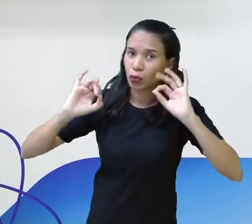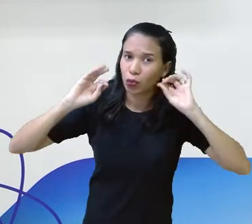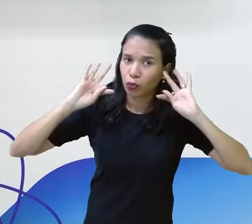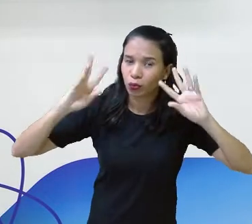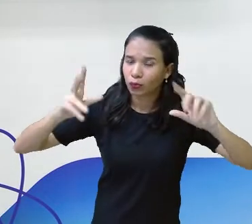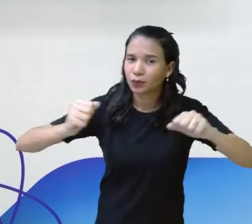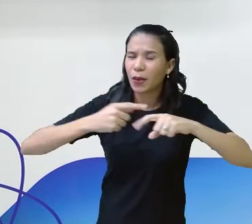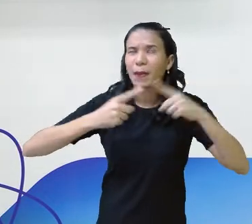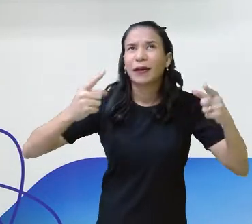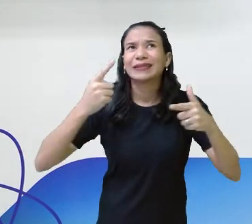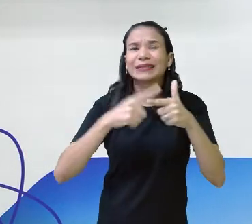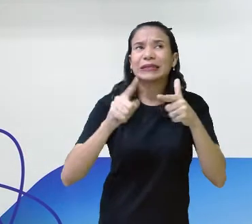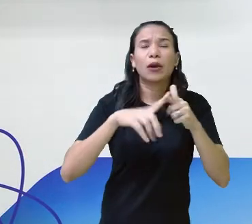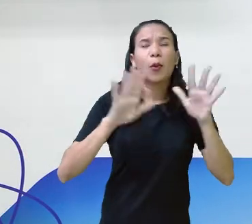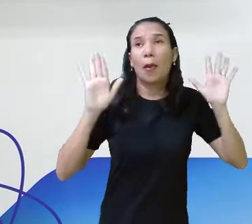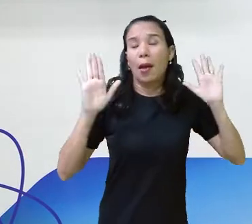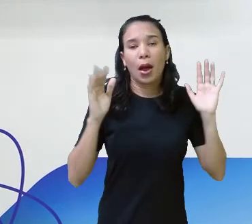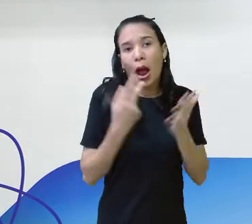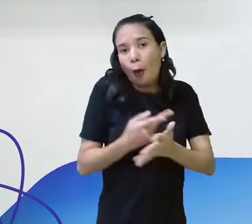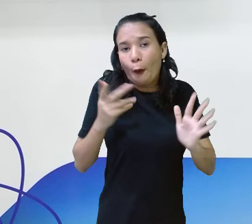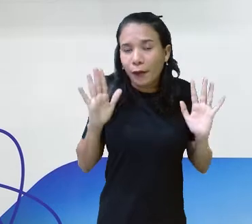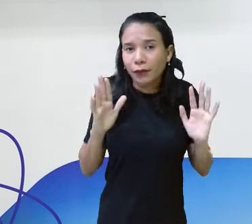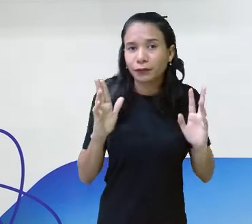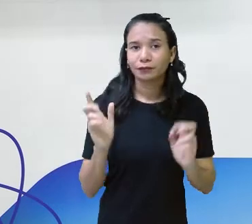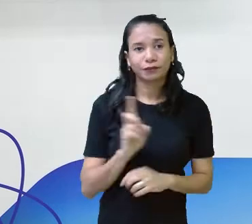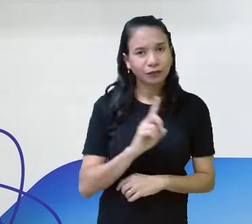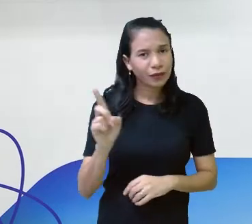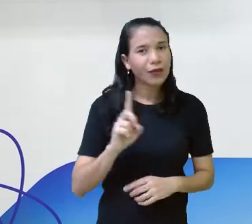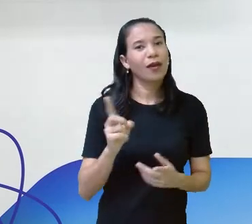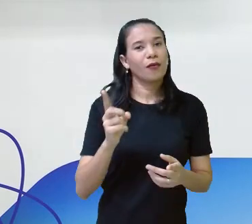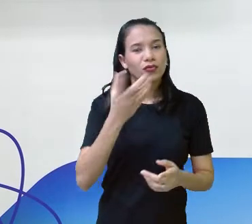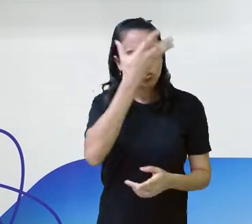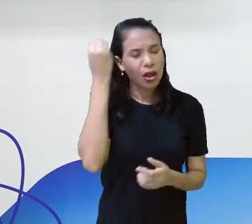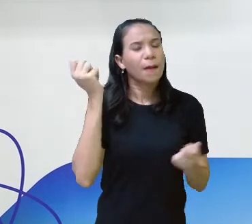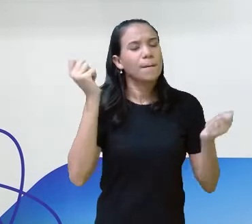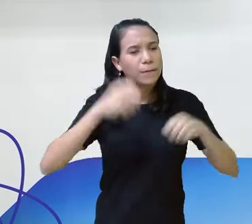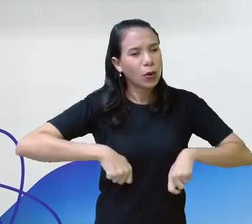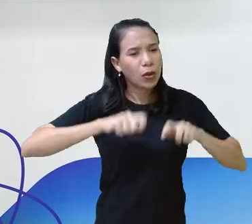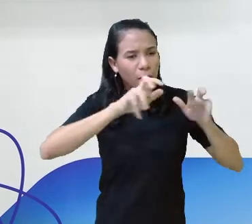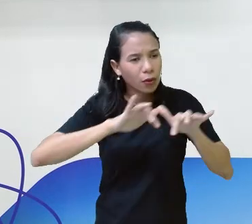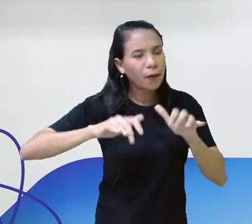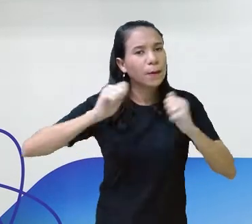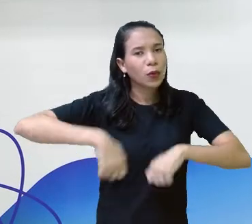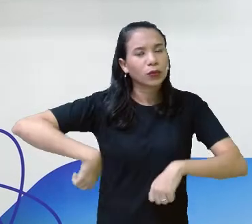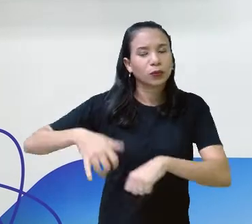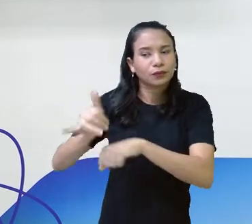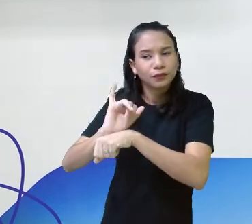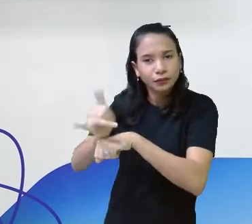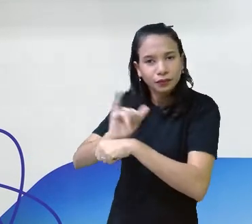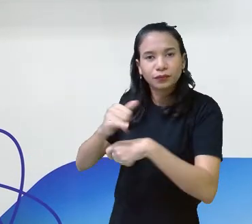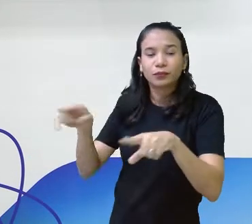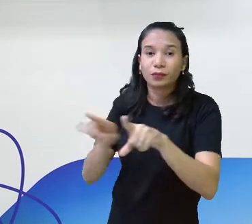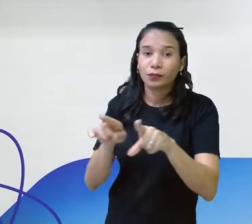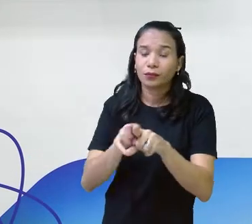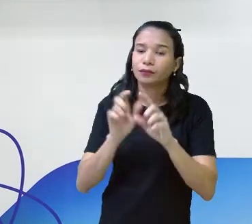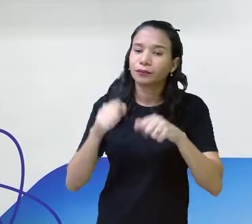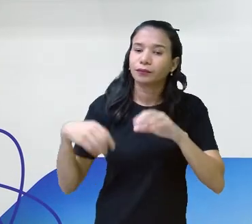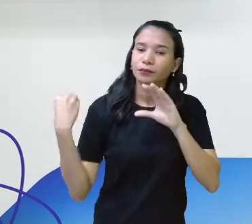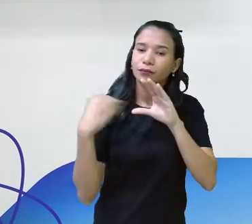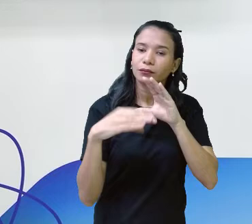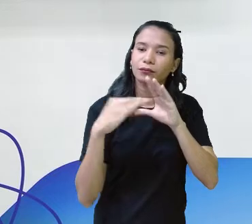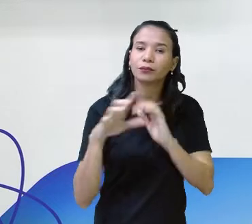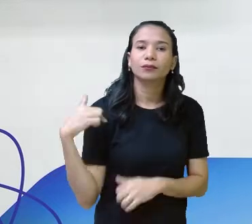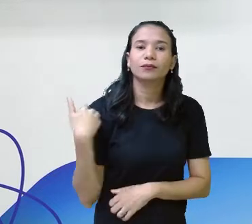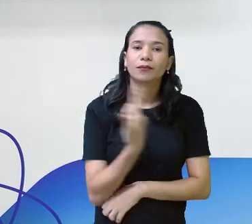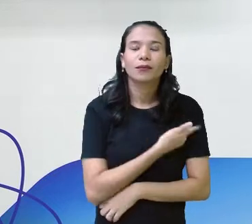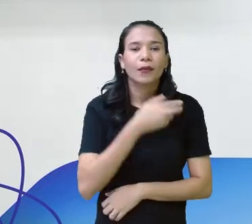né? Mas se por algum motivo não conseguir, não deixa de interagir, principalmente lá no YouTube. Você pode colocar lá seu recadinho e a gente vai estar